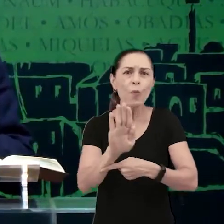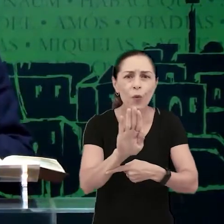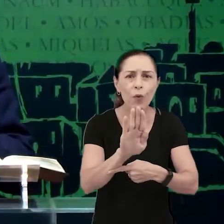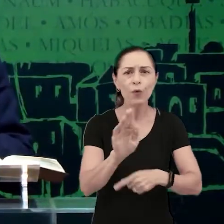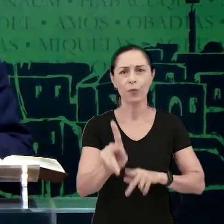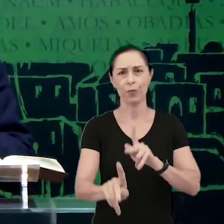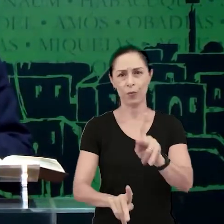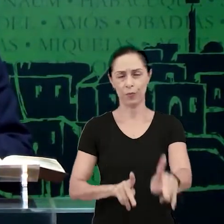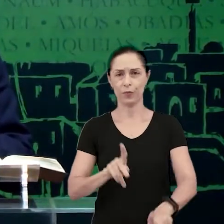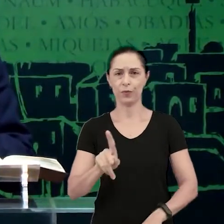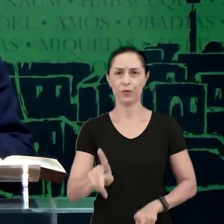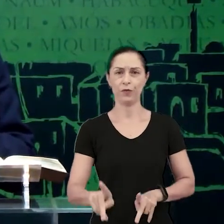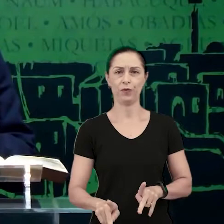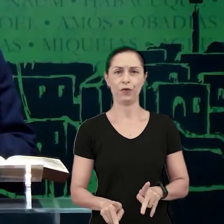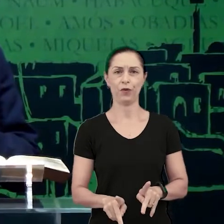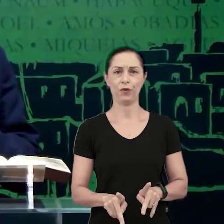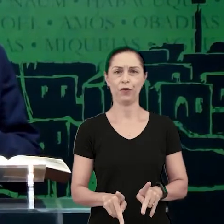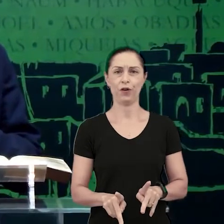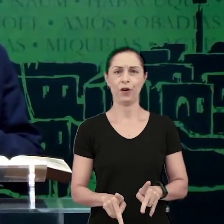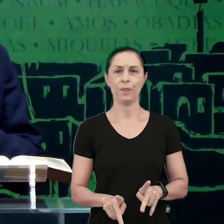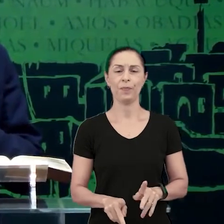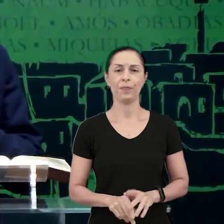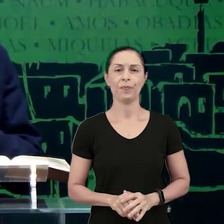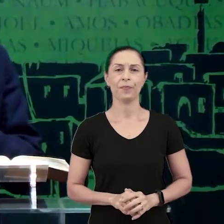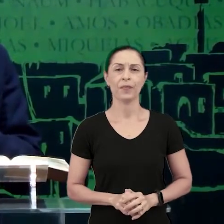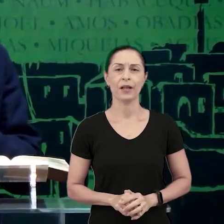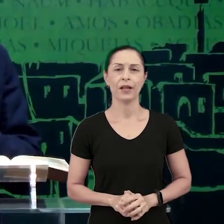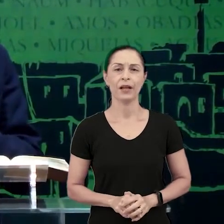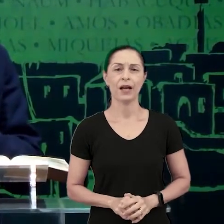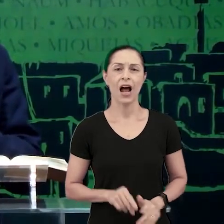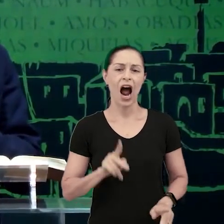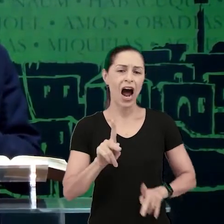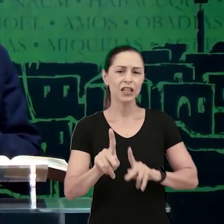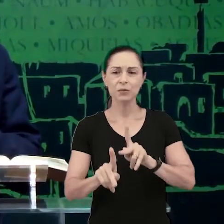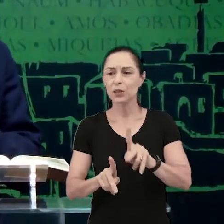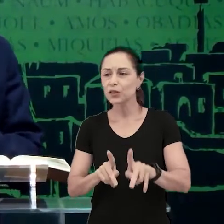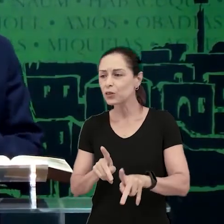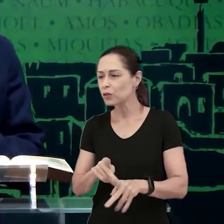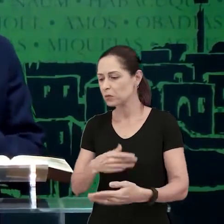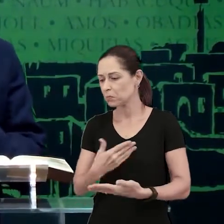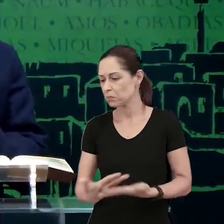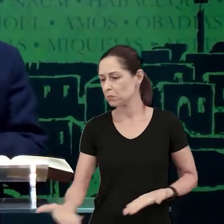chance, os injustiçados não têm a mínima esperança nos tribunais,